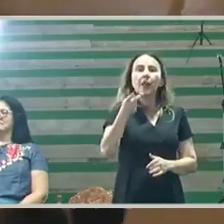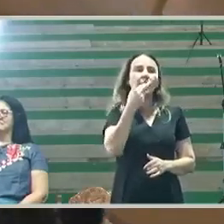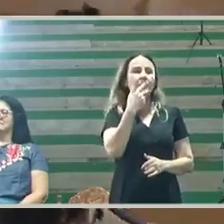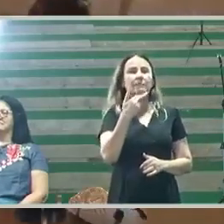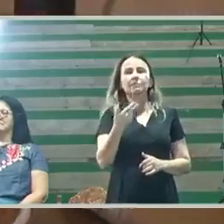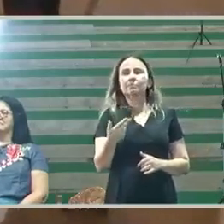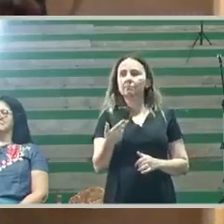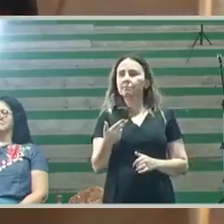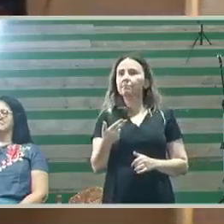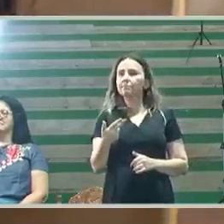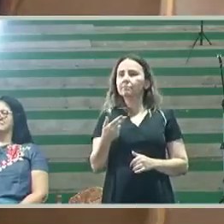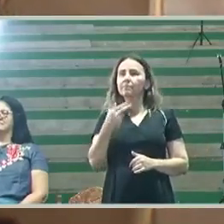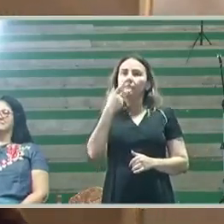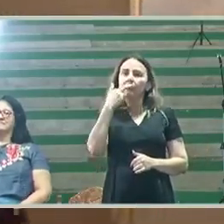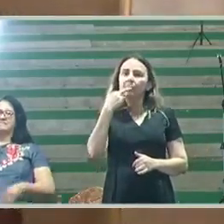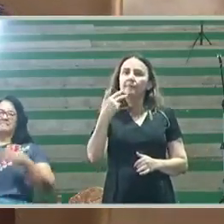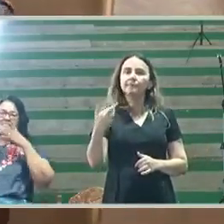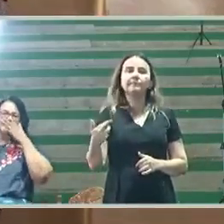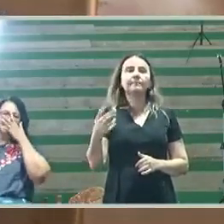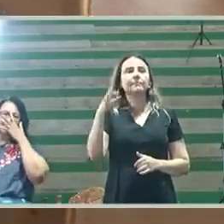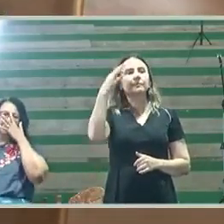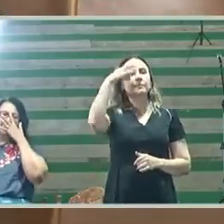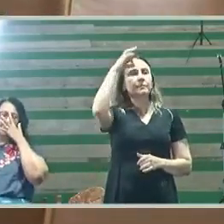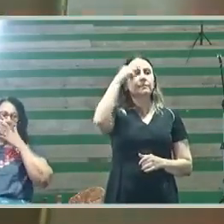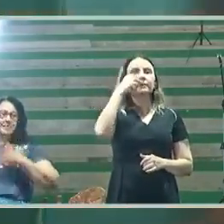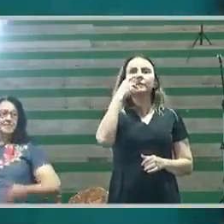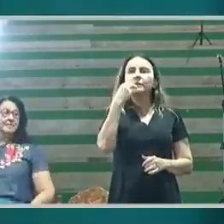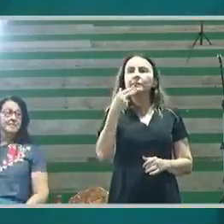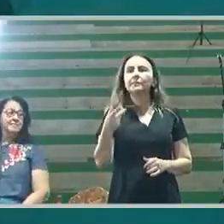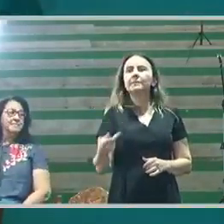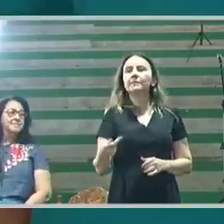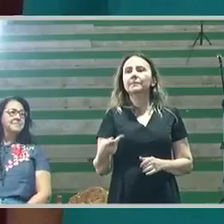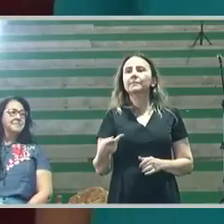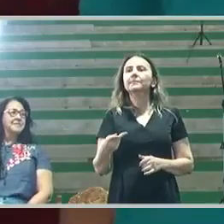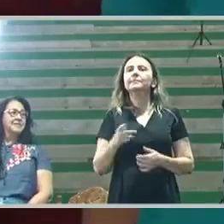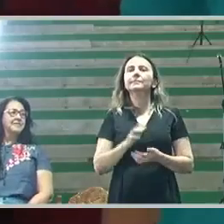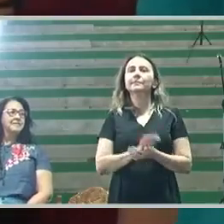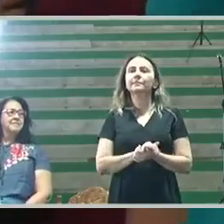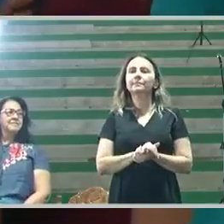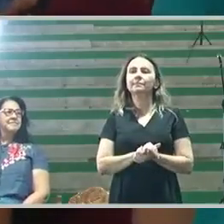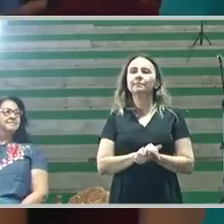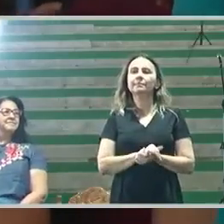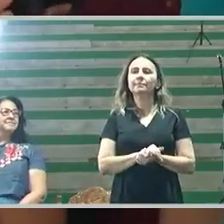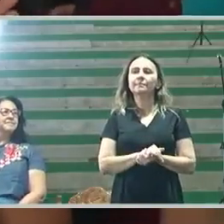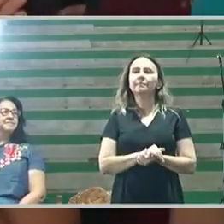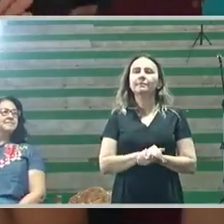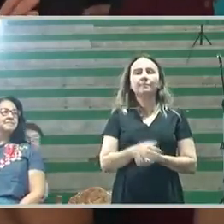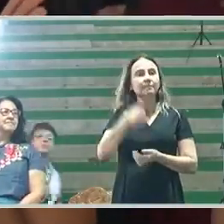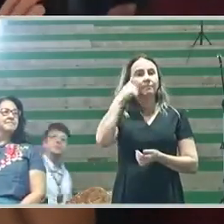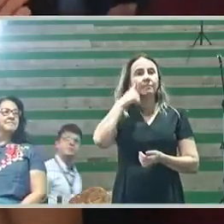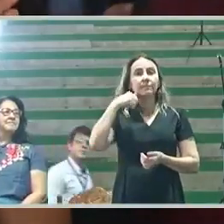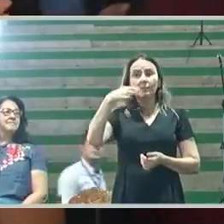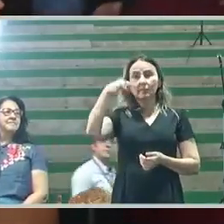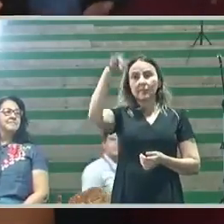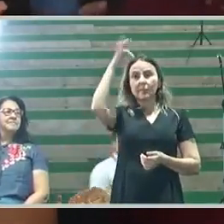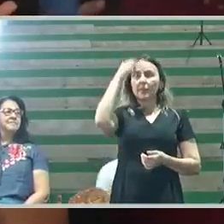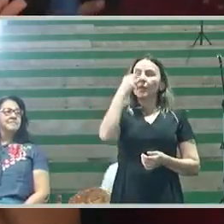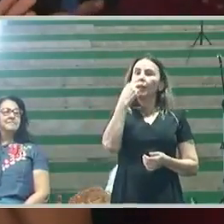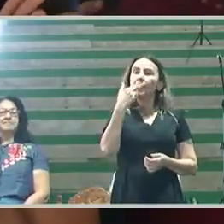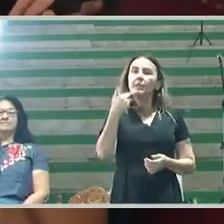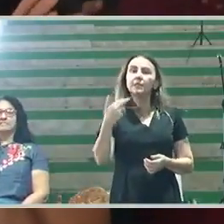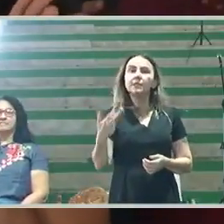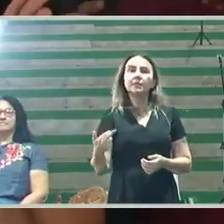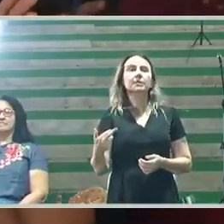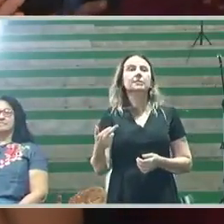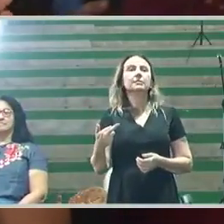vai. Fale línguas, vai. Fale línguas, vai. Fale línguas, vai. Vem aqui, menina. Vem aqui, menina. Vem aqui, menina.